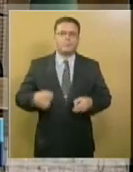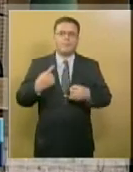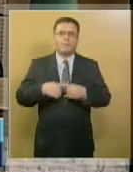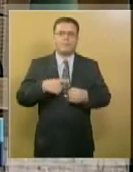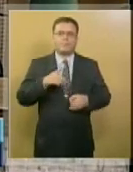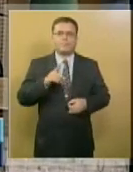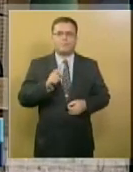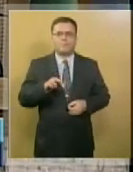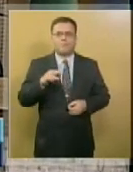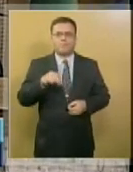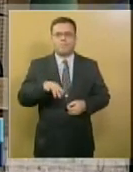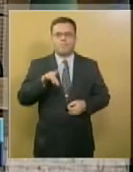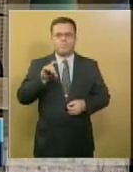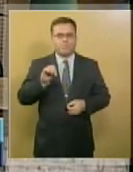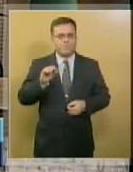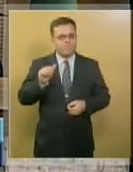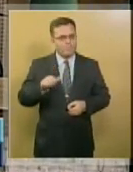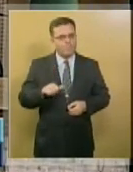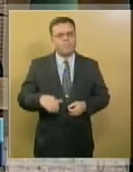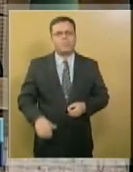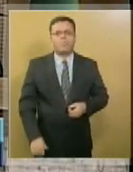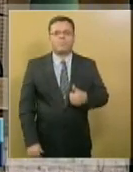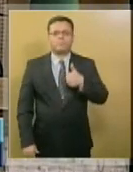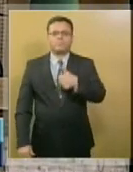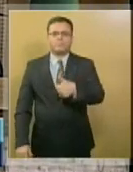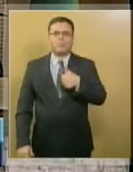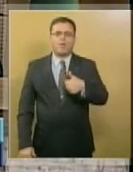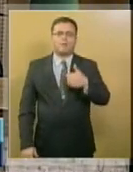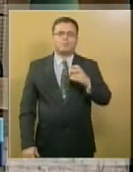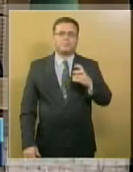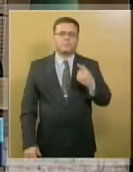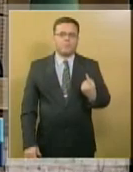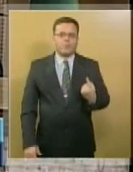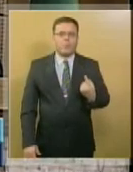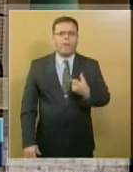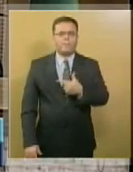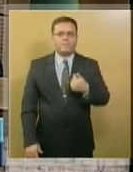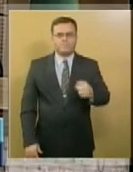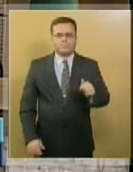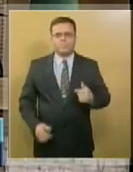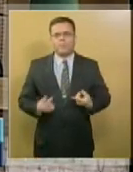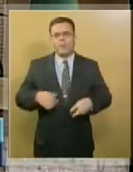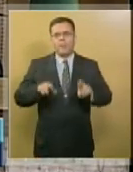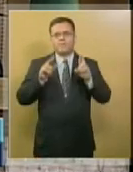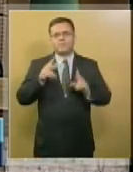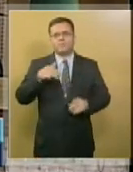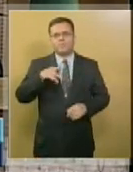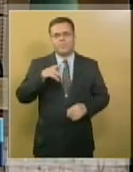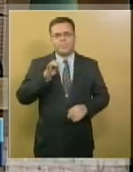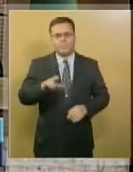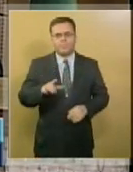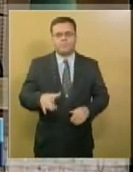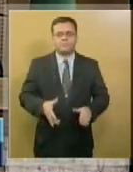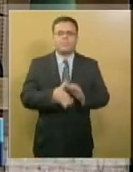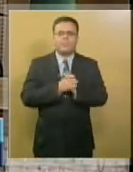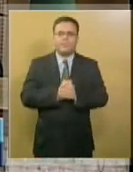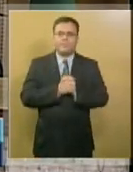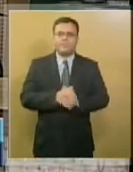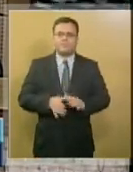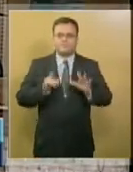seu aniversário. Requerimento 1151, de autoria do deputado Luciano Pimentel.